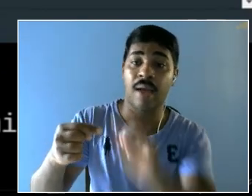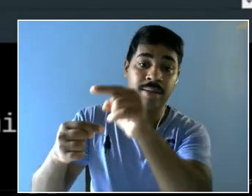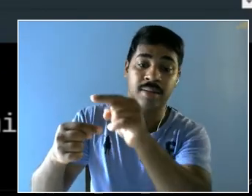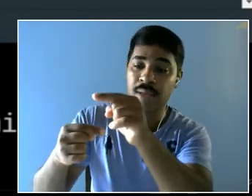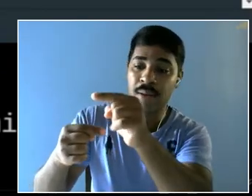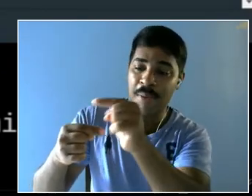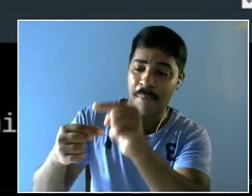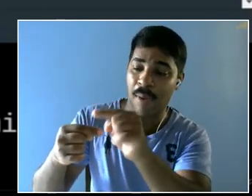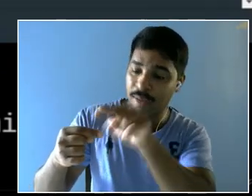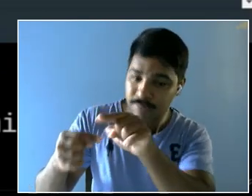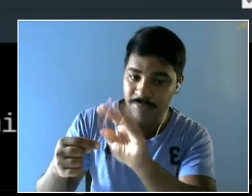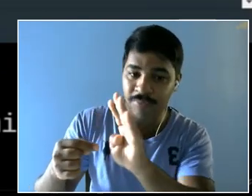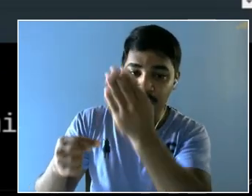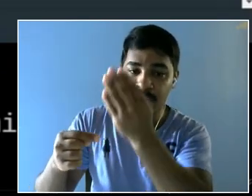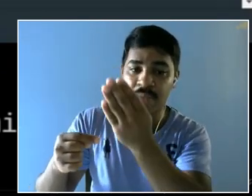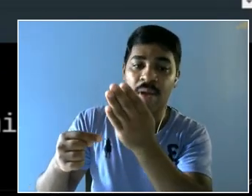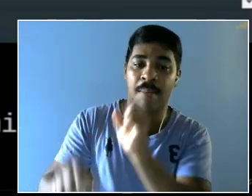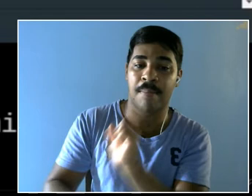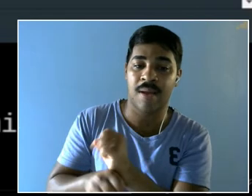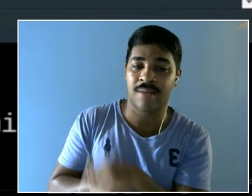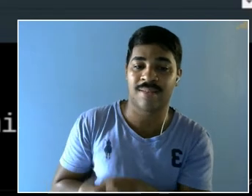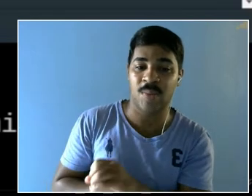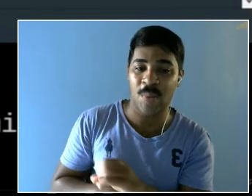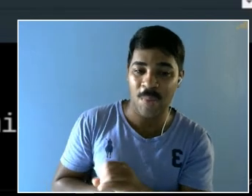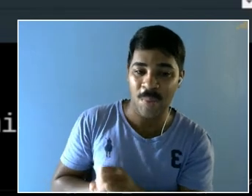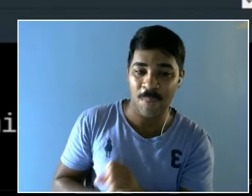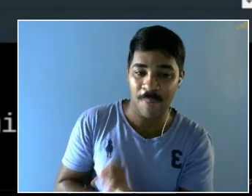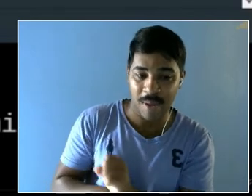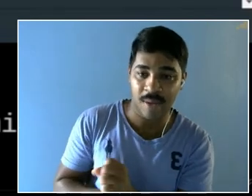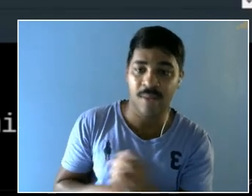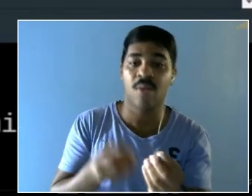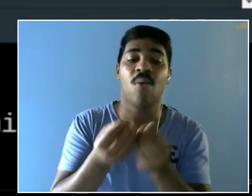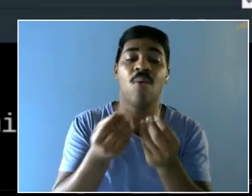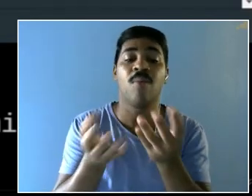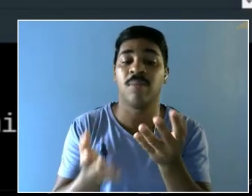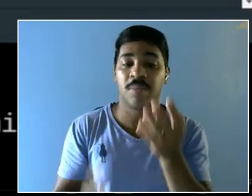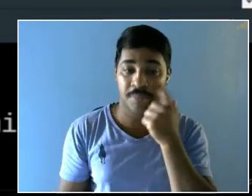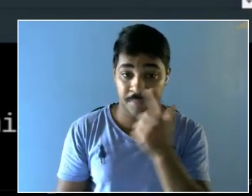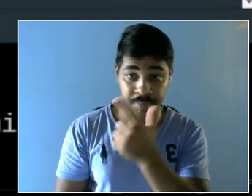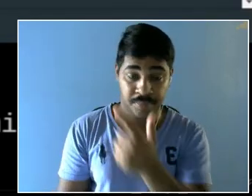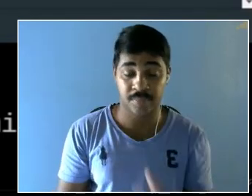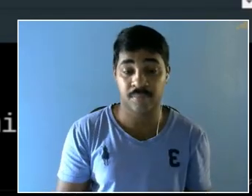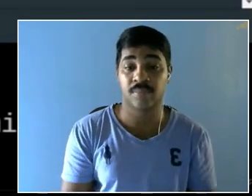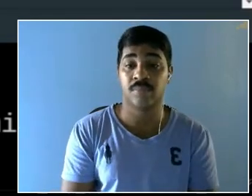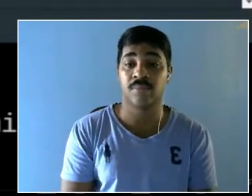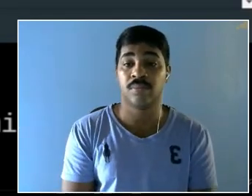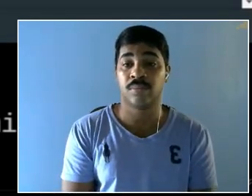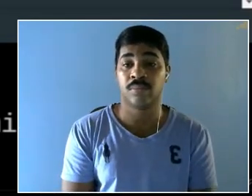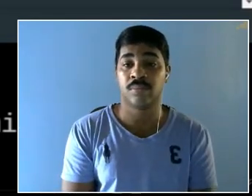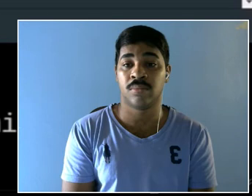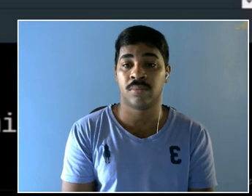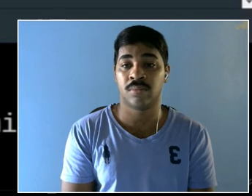pare. Como é que a gente faz isso? Bom, para isso a gente vai usar, não vai usar